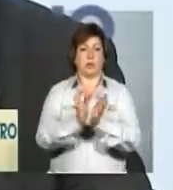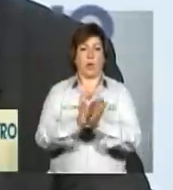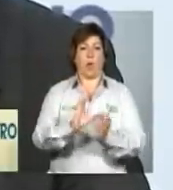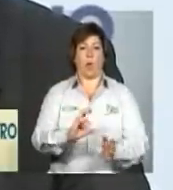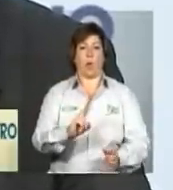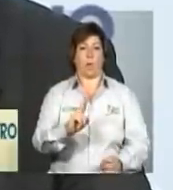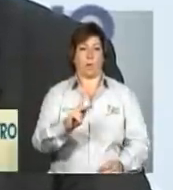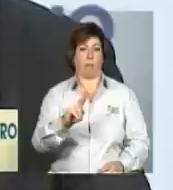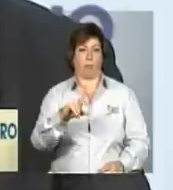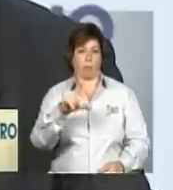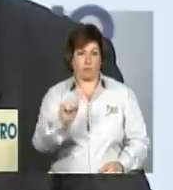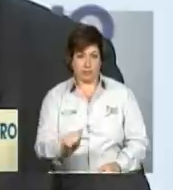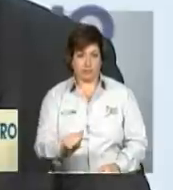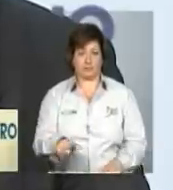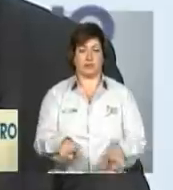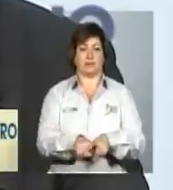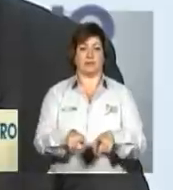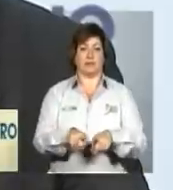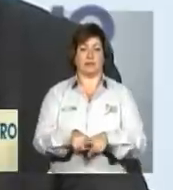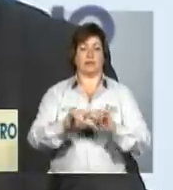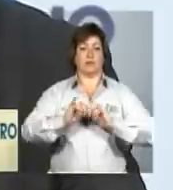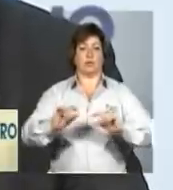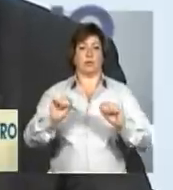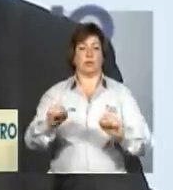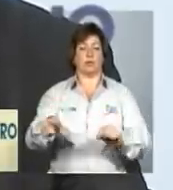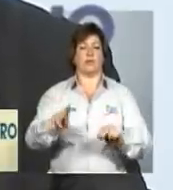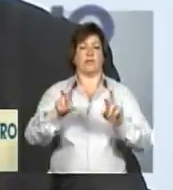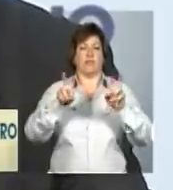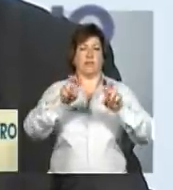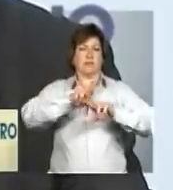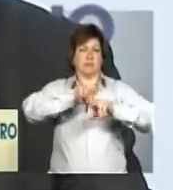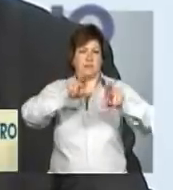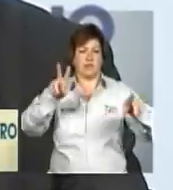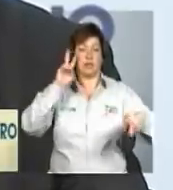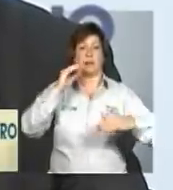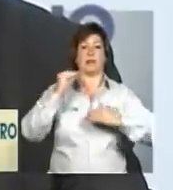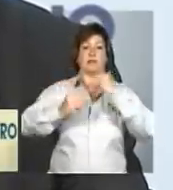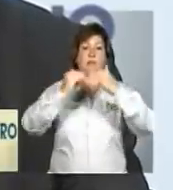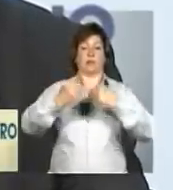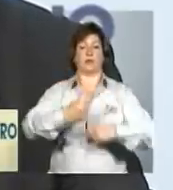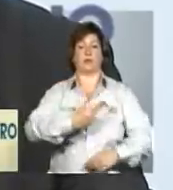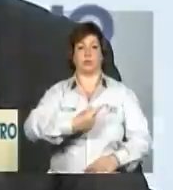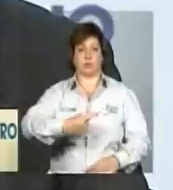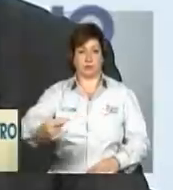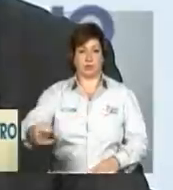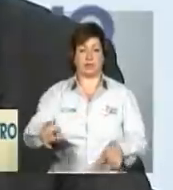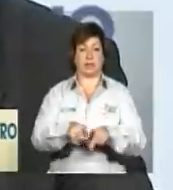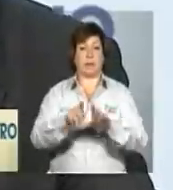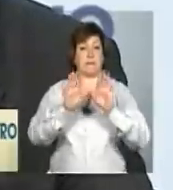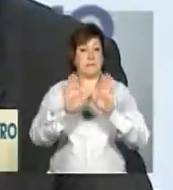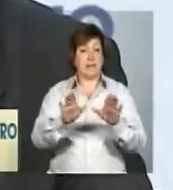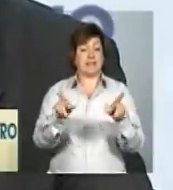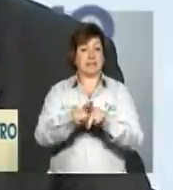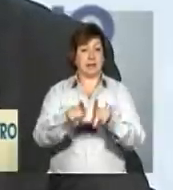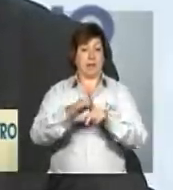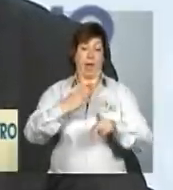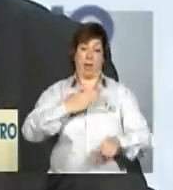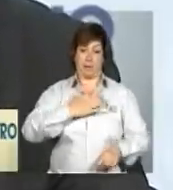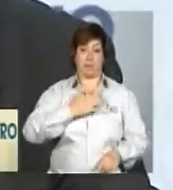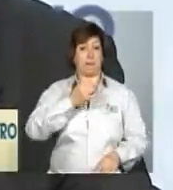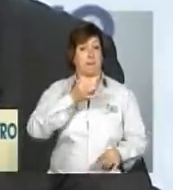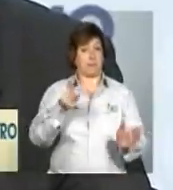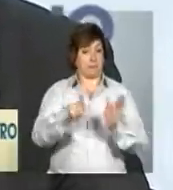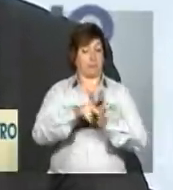cúpula, sobre um vasto temário relacionado ao desenvolvimento sustentável, mas, além da minha própria opinião, eu